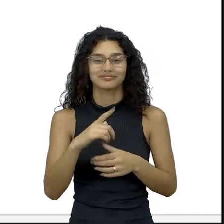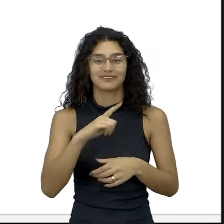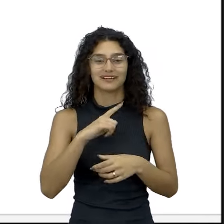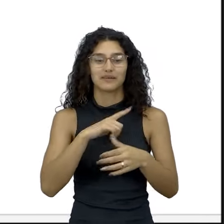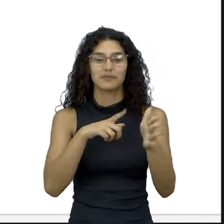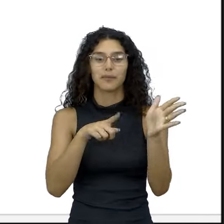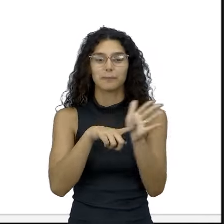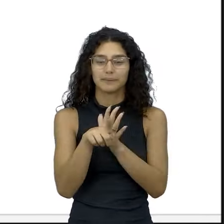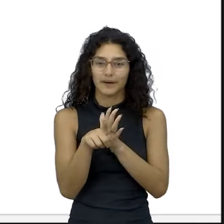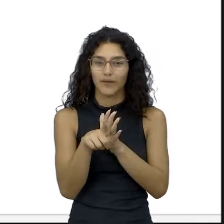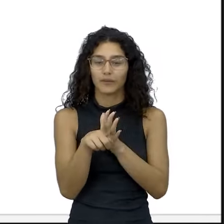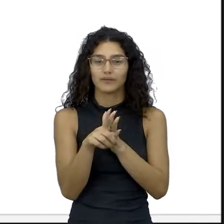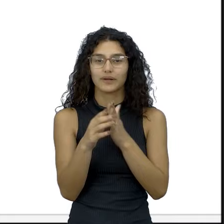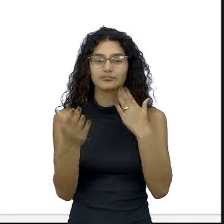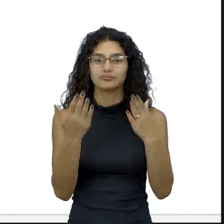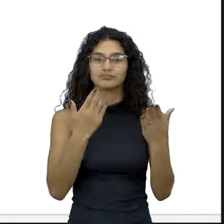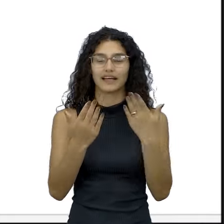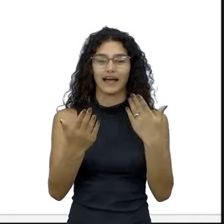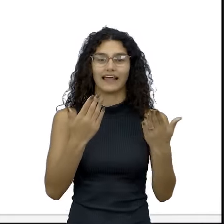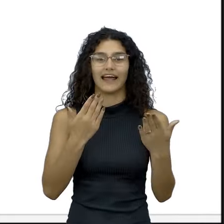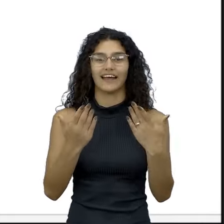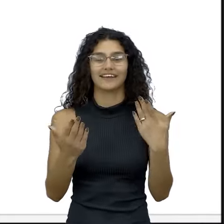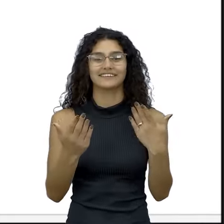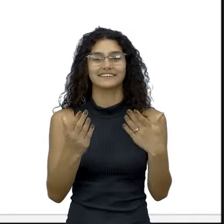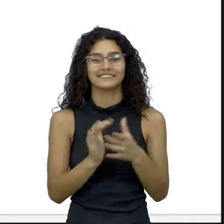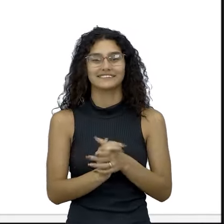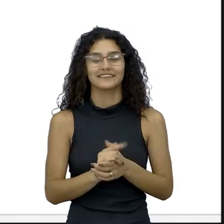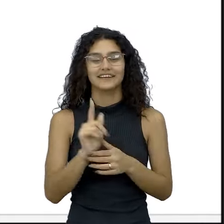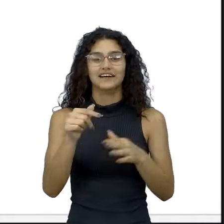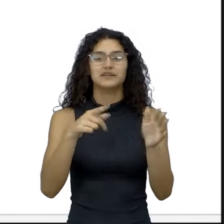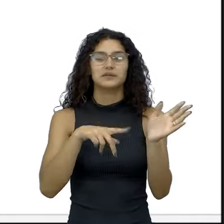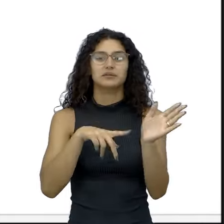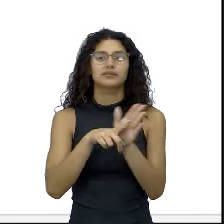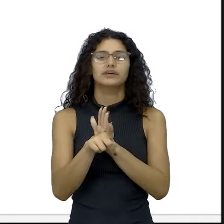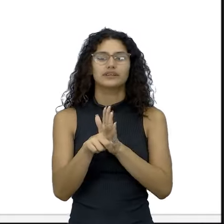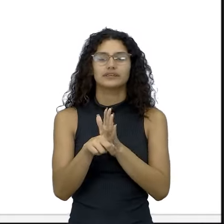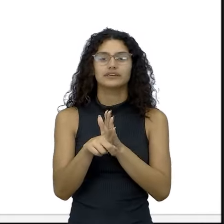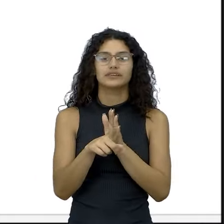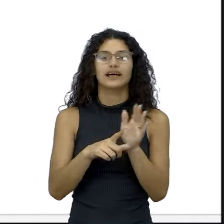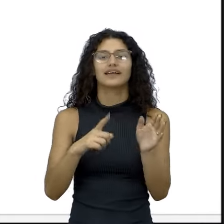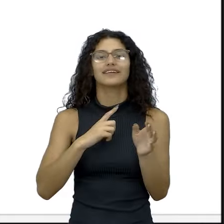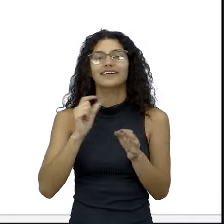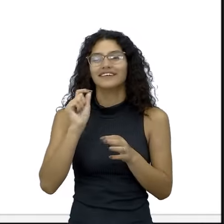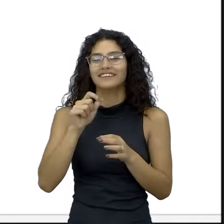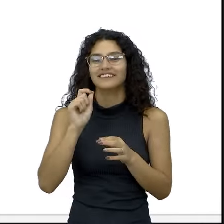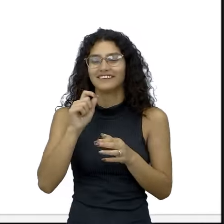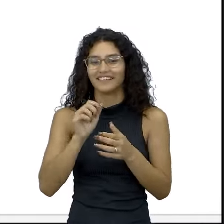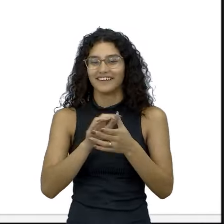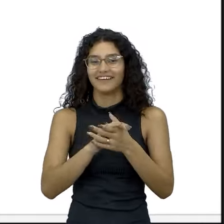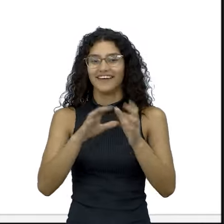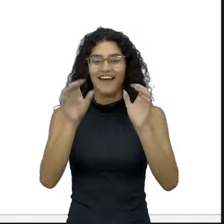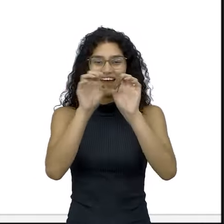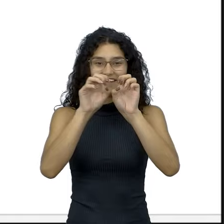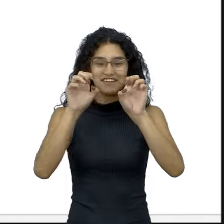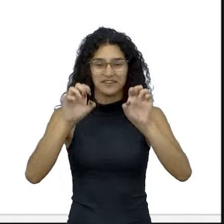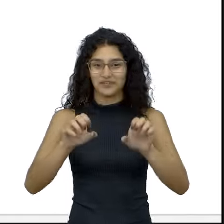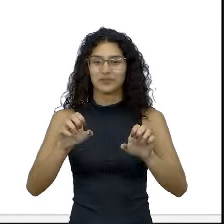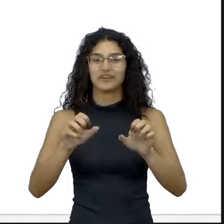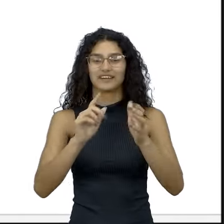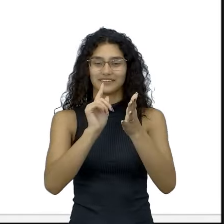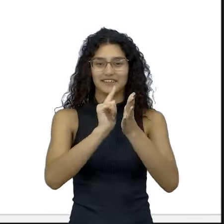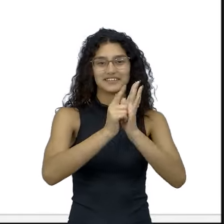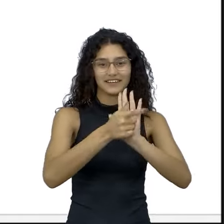uma questão, para comparar. E é uma pergunta que remete a quê? À estrutura composicional do